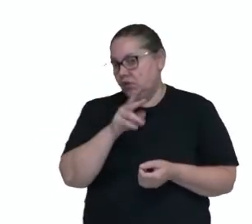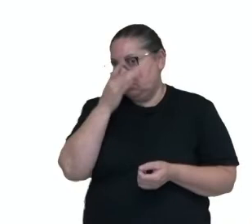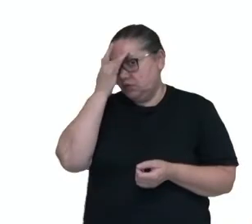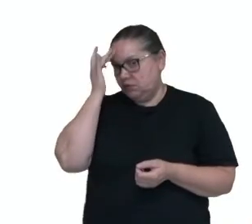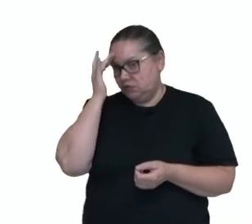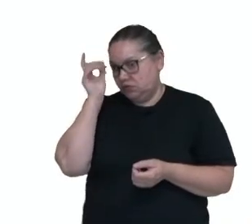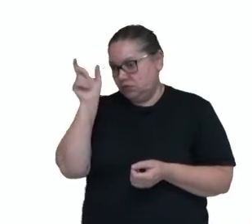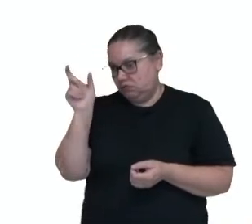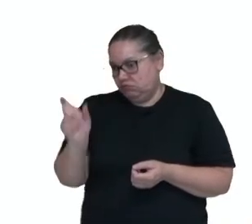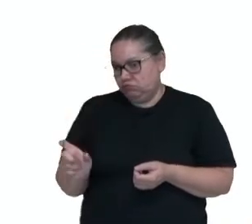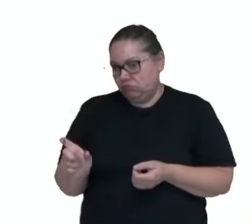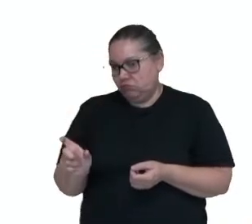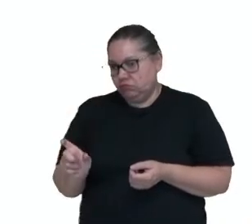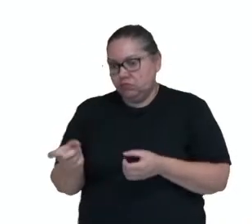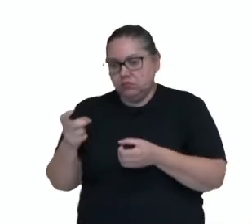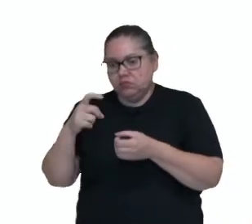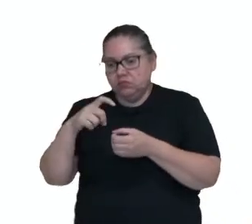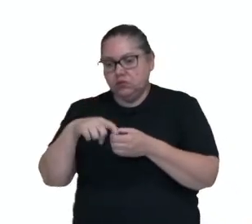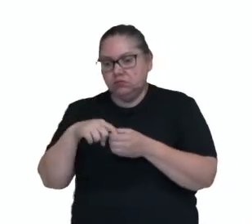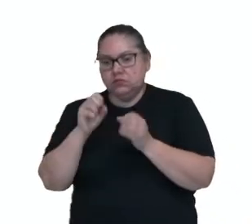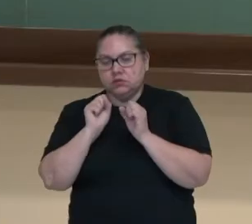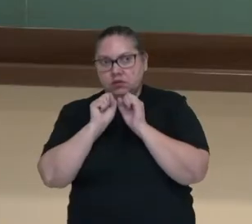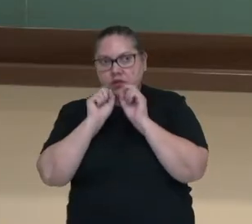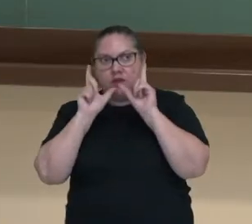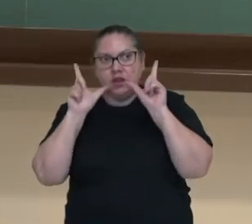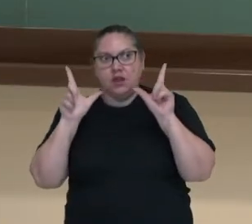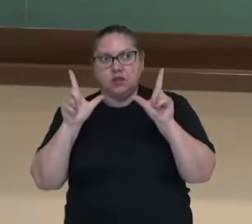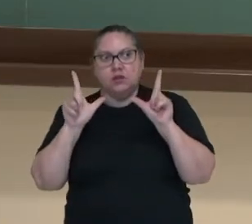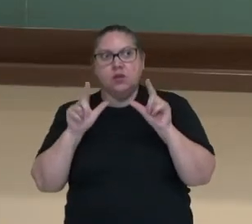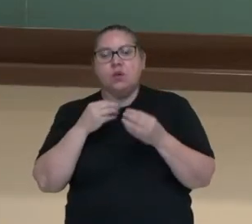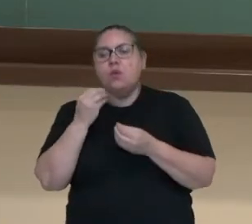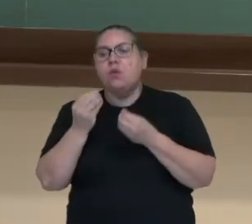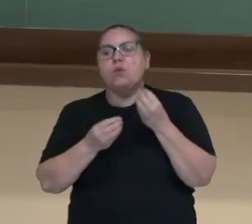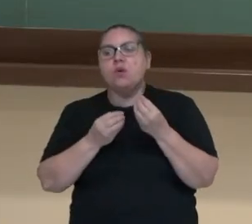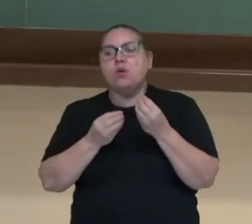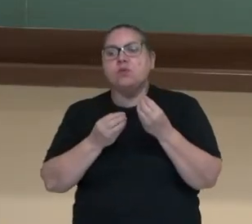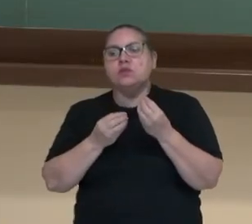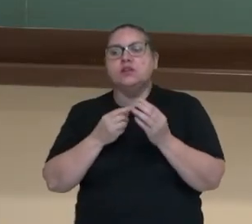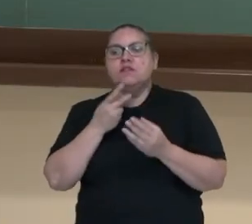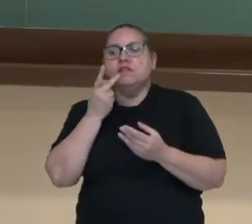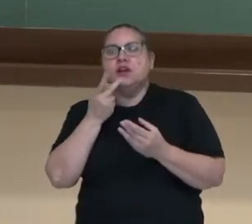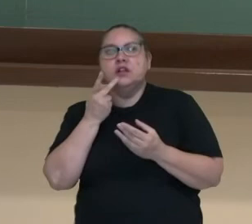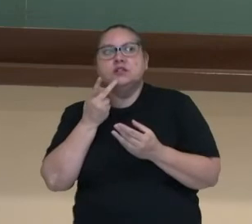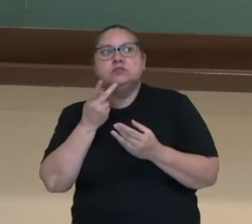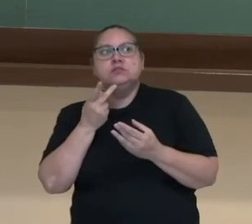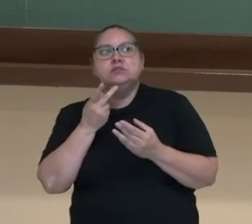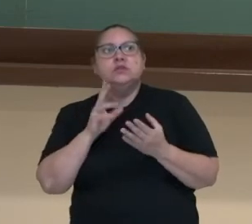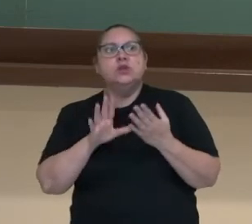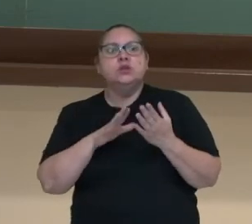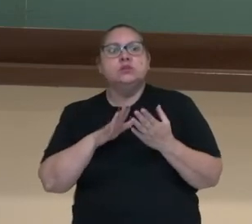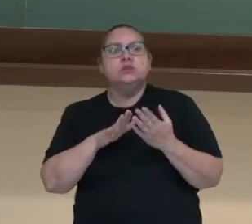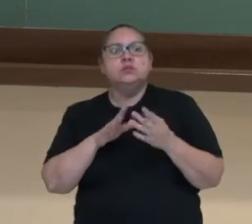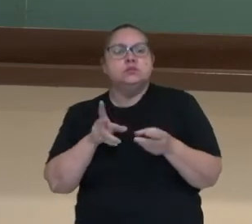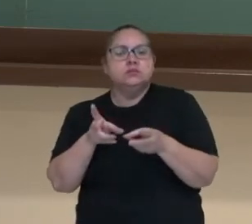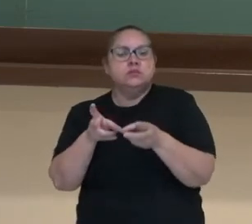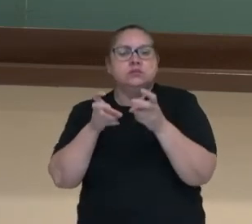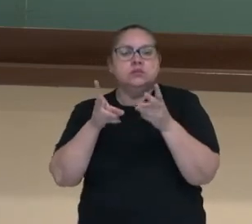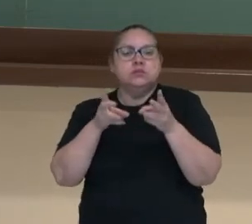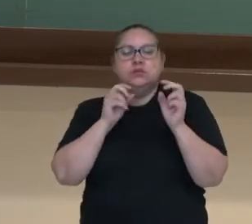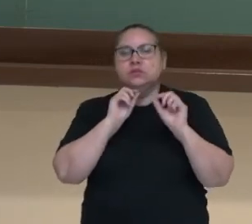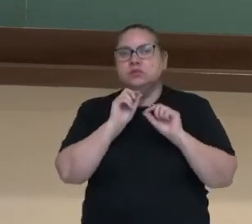satirizada, no contexto estava claro a qual infanção se referia. Então, observando,